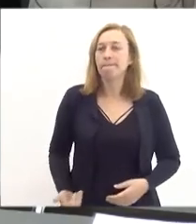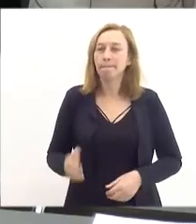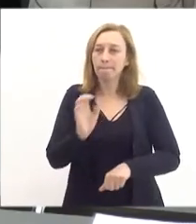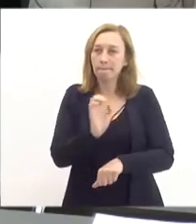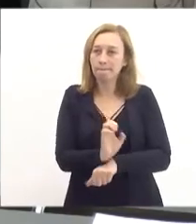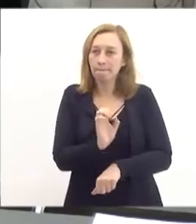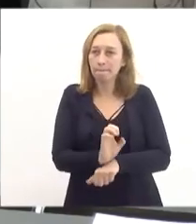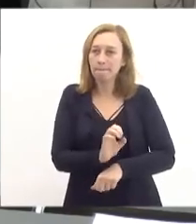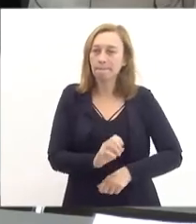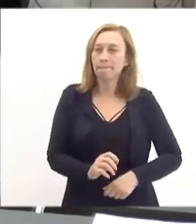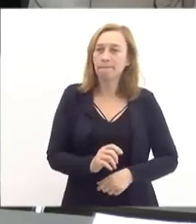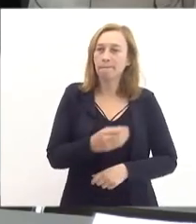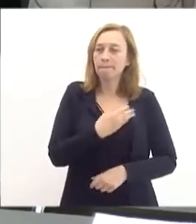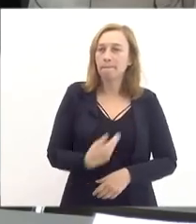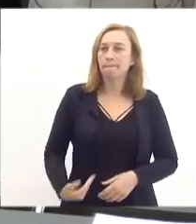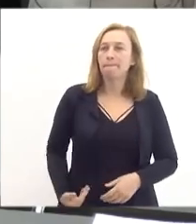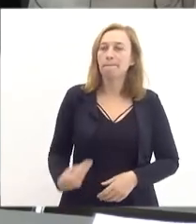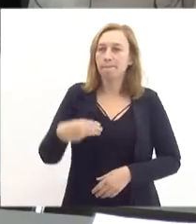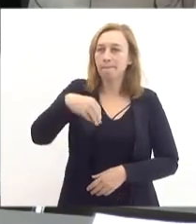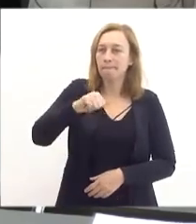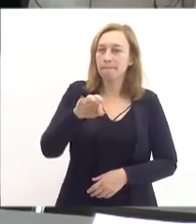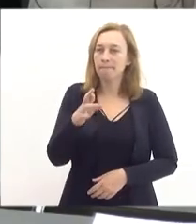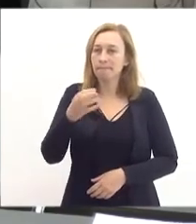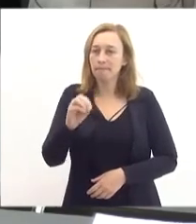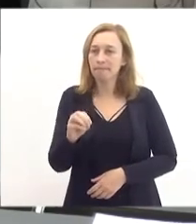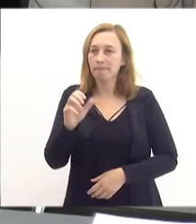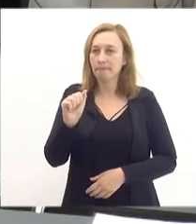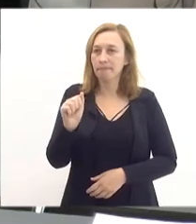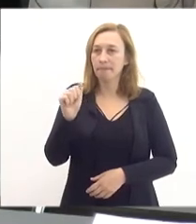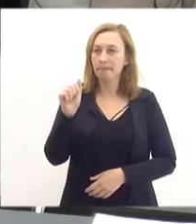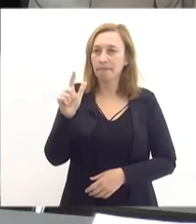do governador Marcelo Alencar, de um parecer